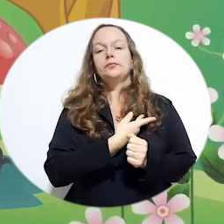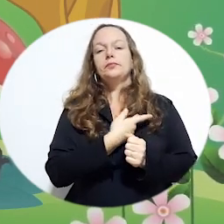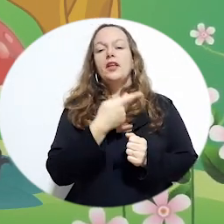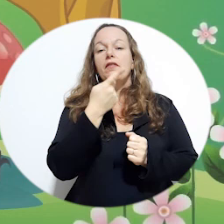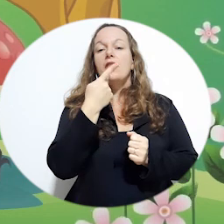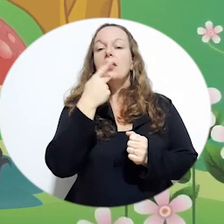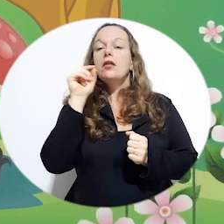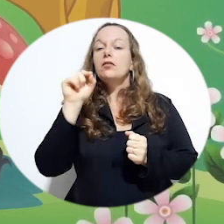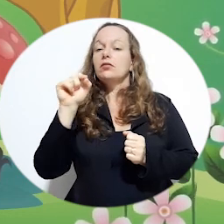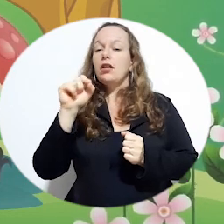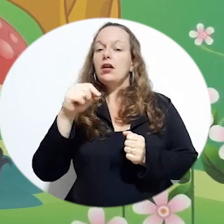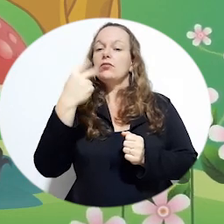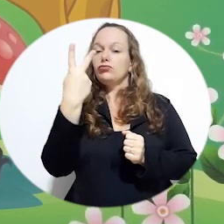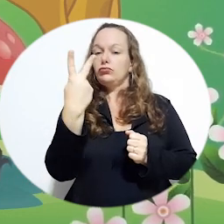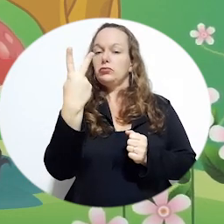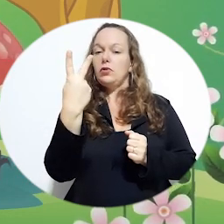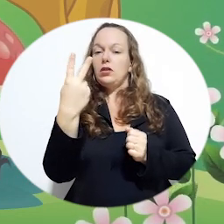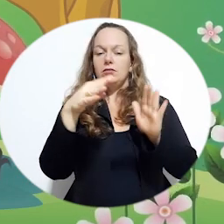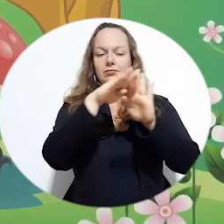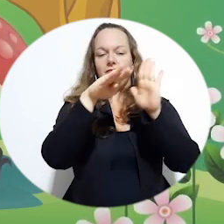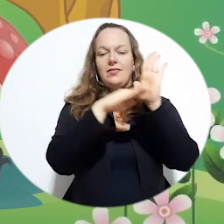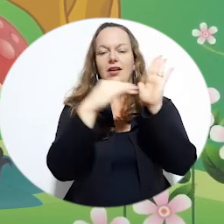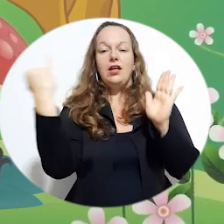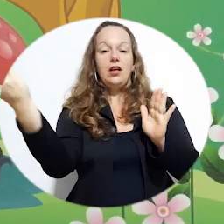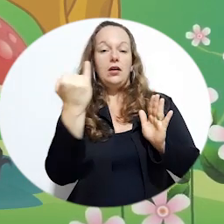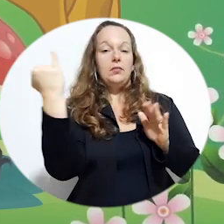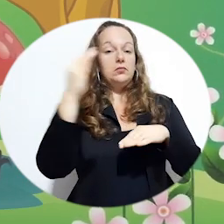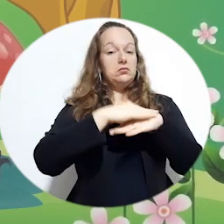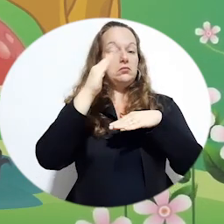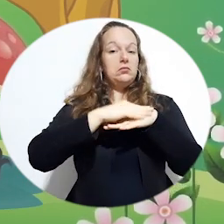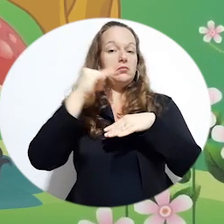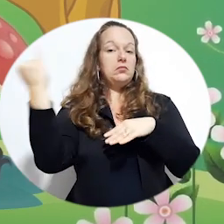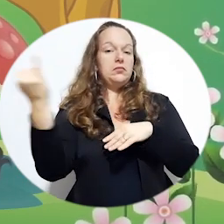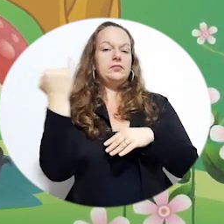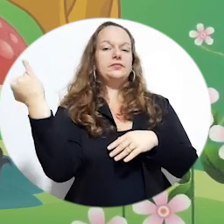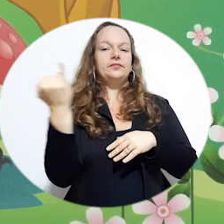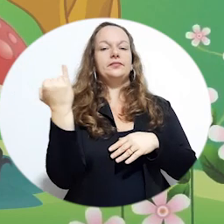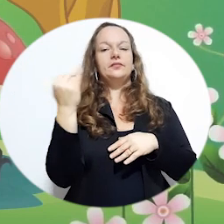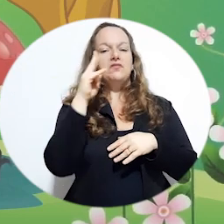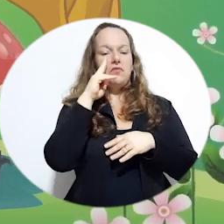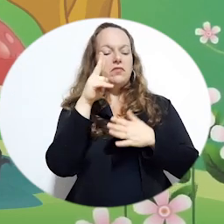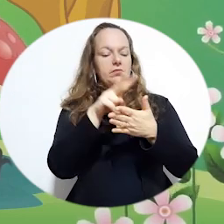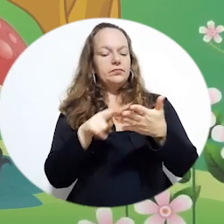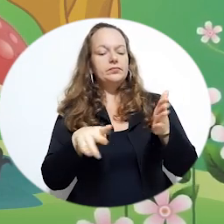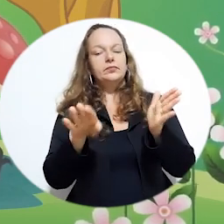aqui, ele falou sobre dois mandamentos, os dois maiores. Vamos ver a mensagem